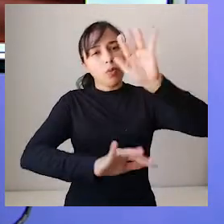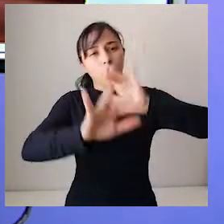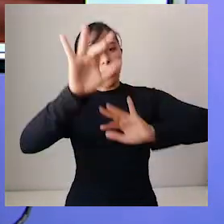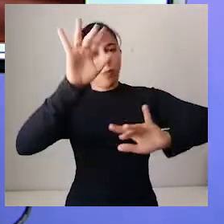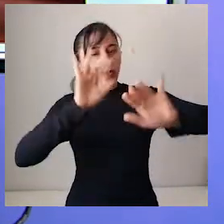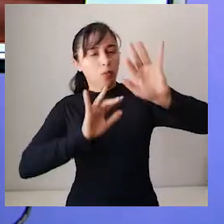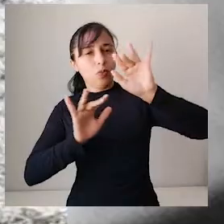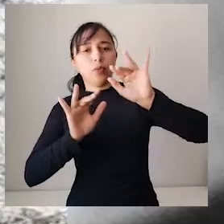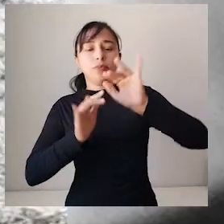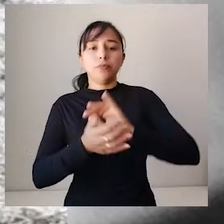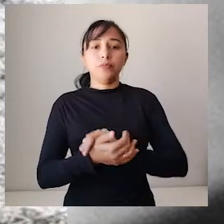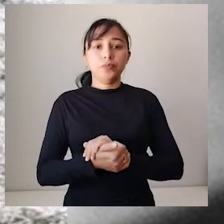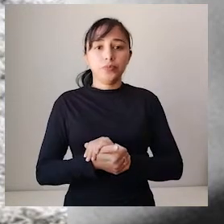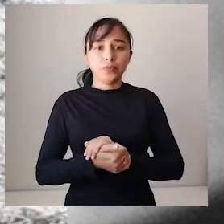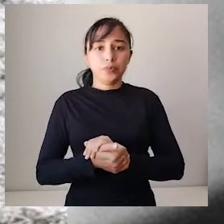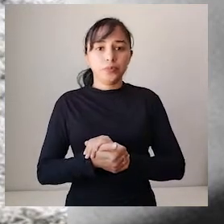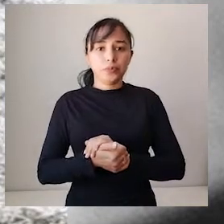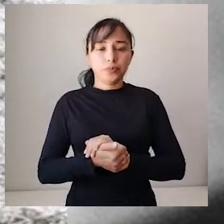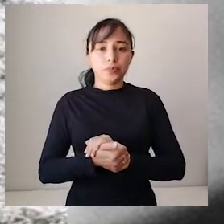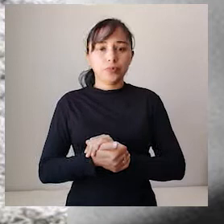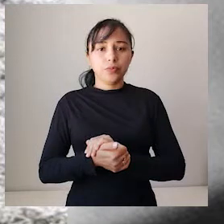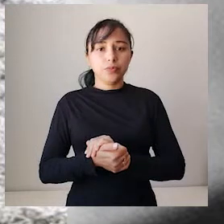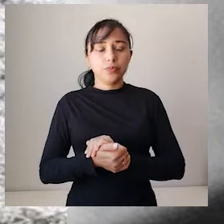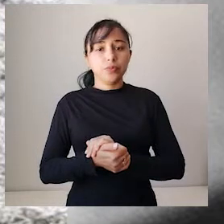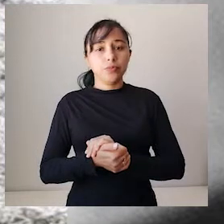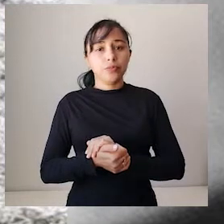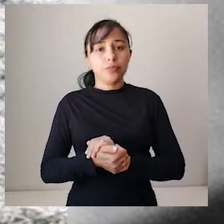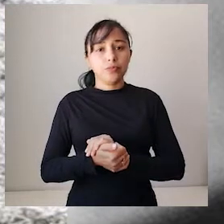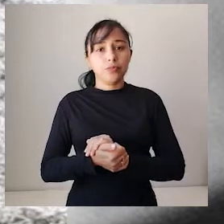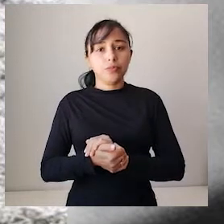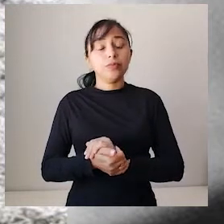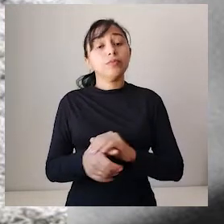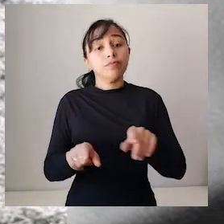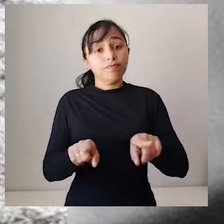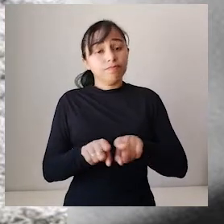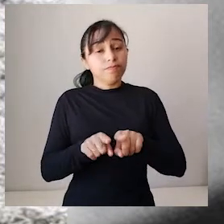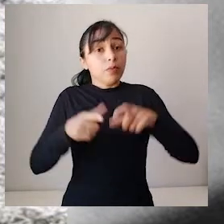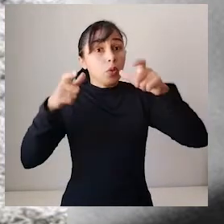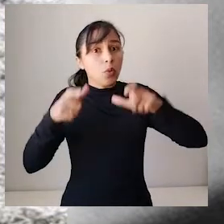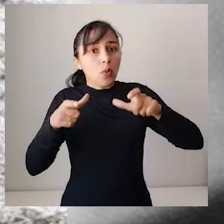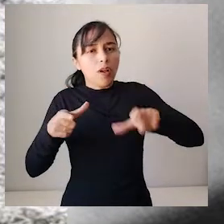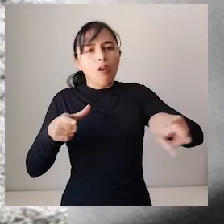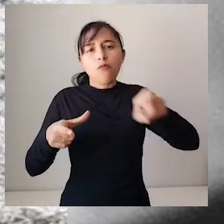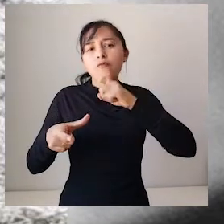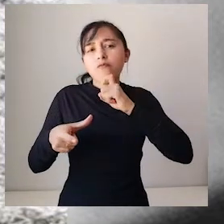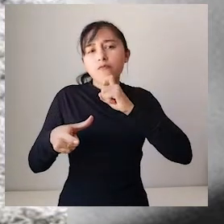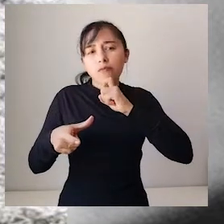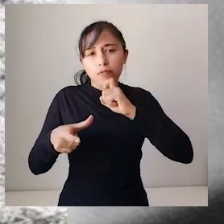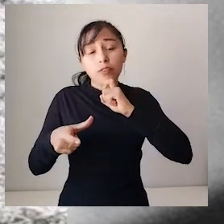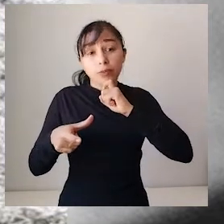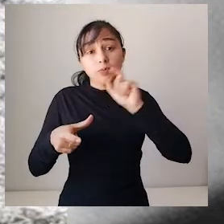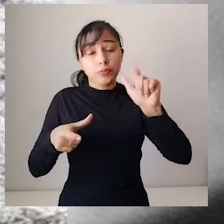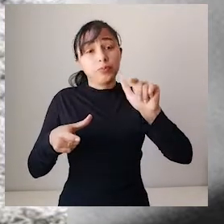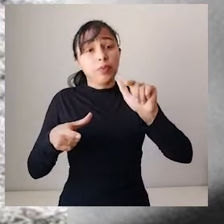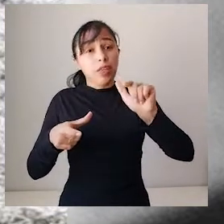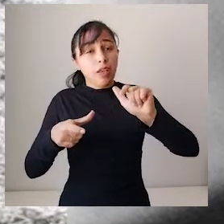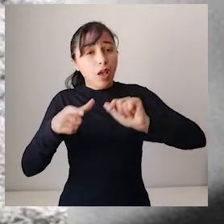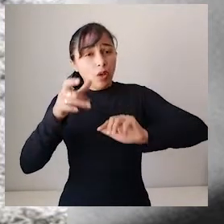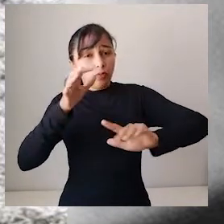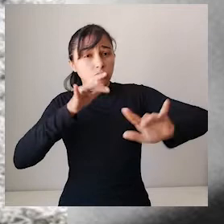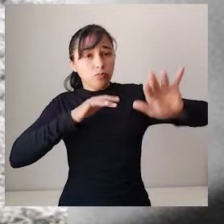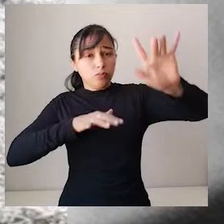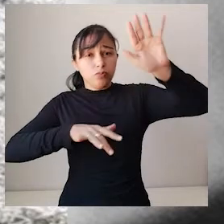aquela fumacinha. O inverso acontece na formação da geada, onde o vapor de